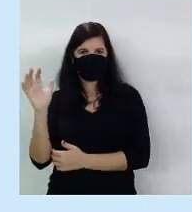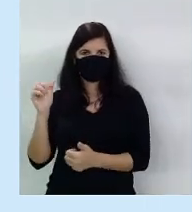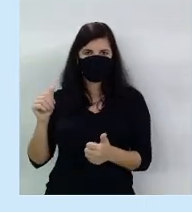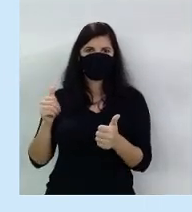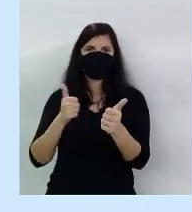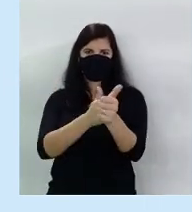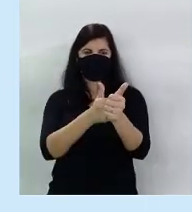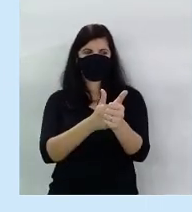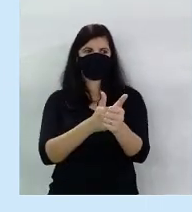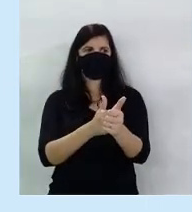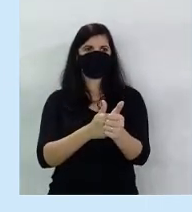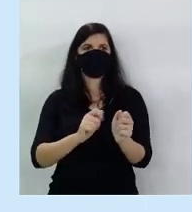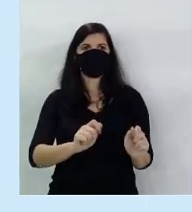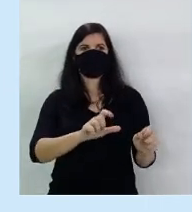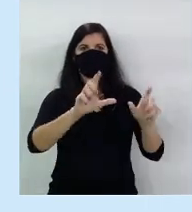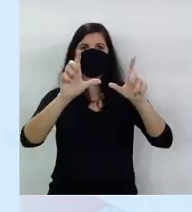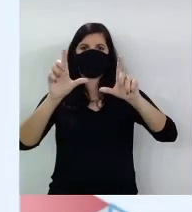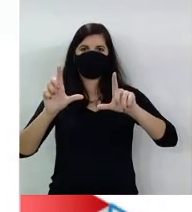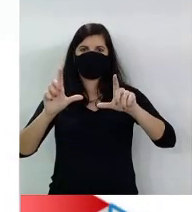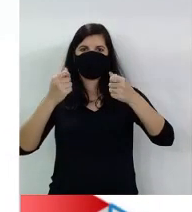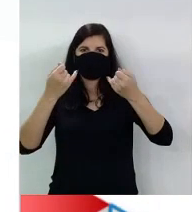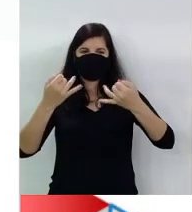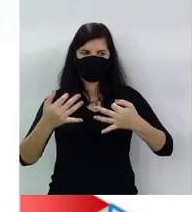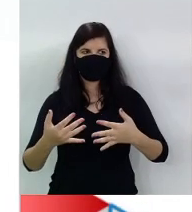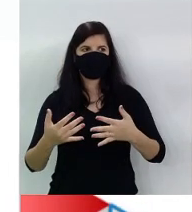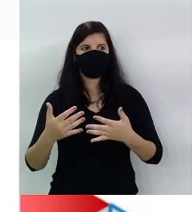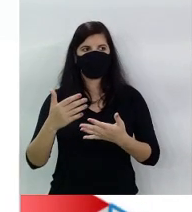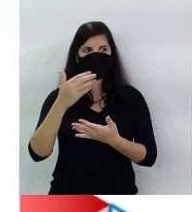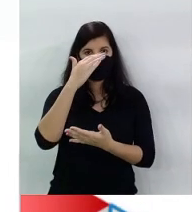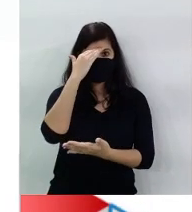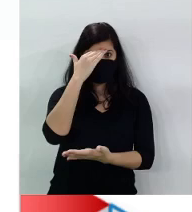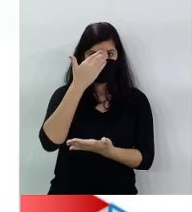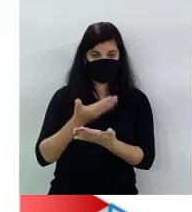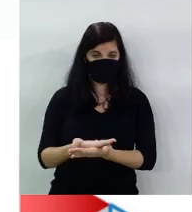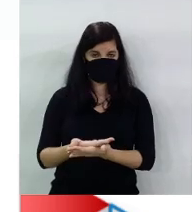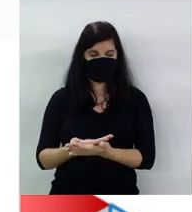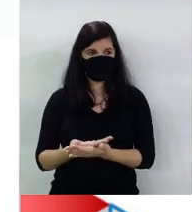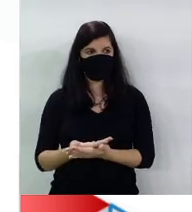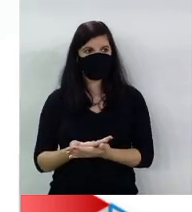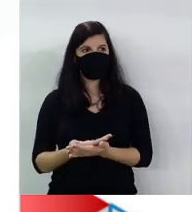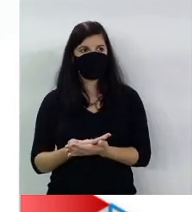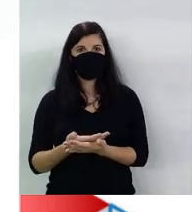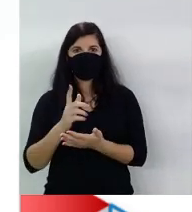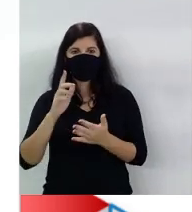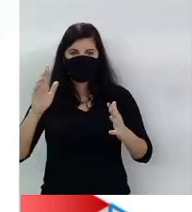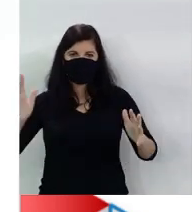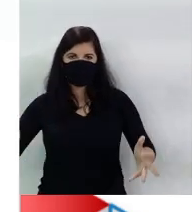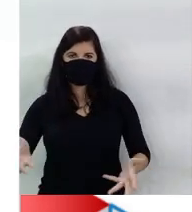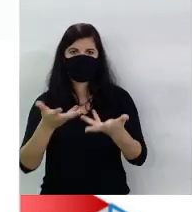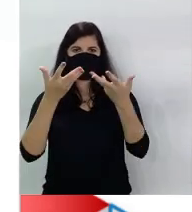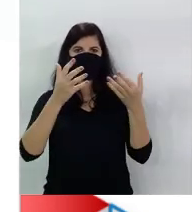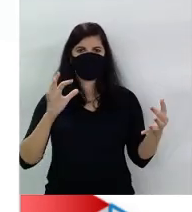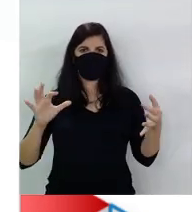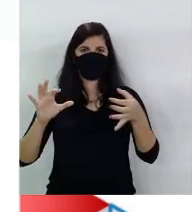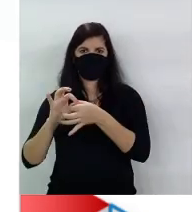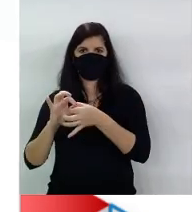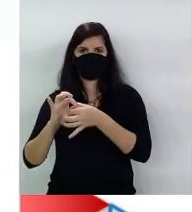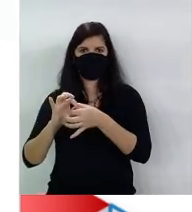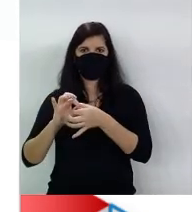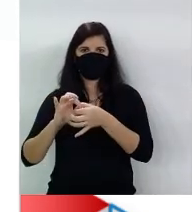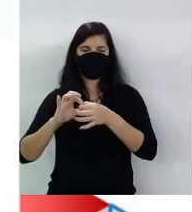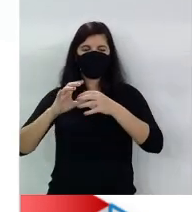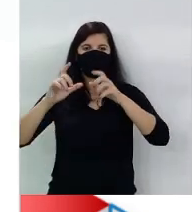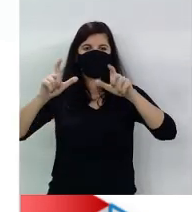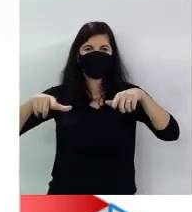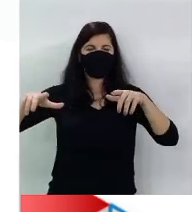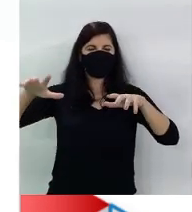conhecer. E aqui na tela ainda trago a crença. Além de fornecedora de um elo com o chamado Reino dos